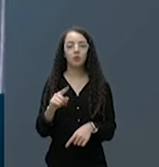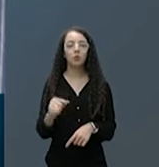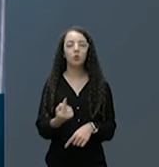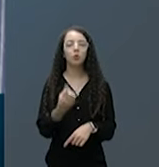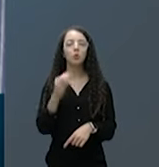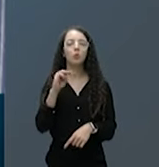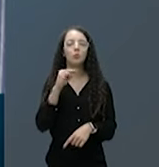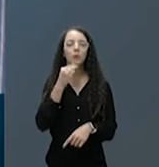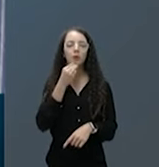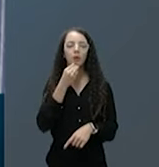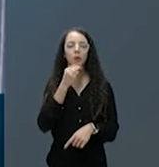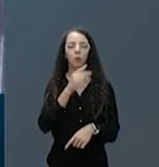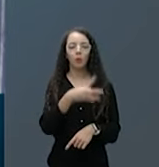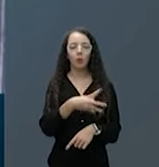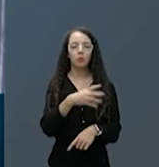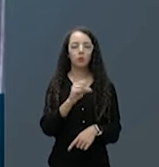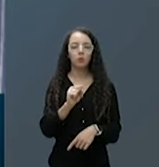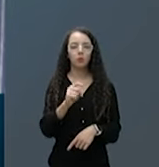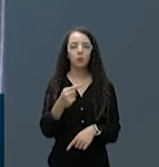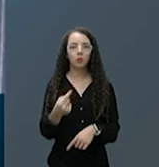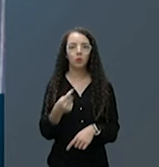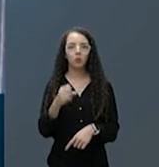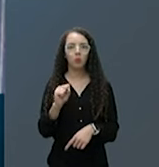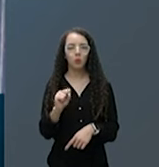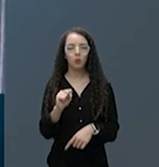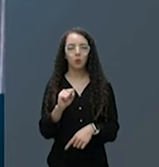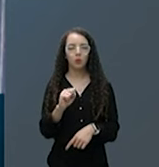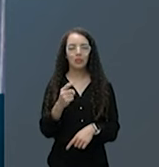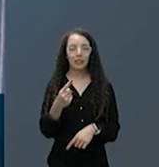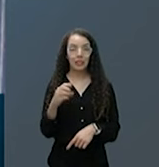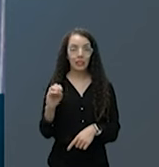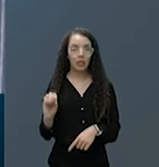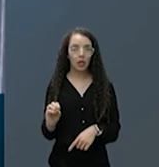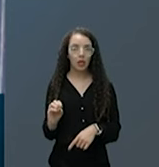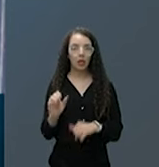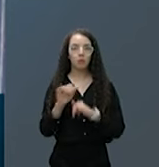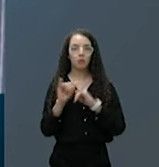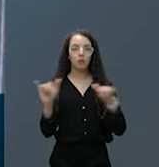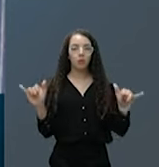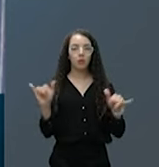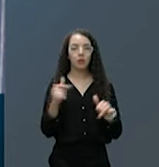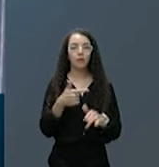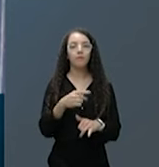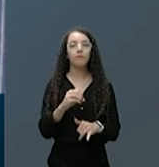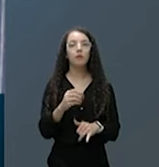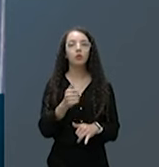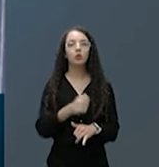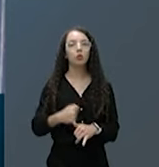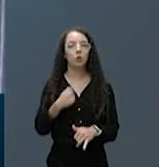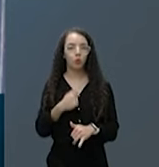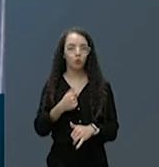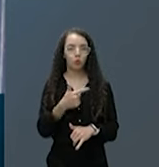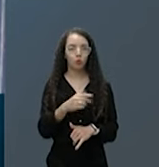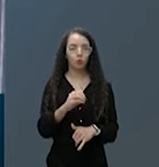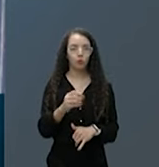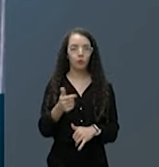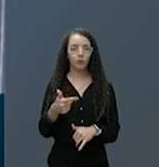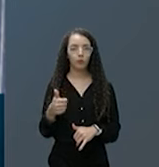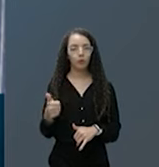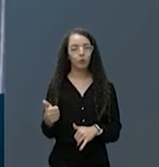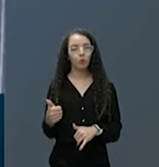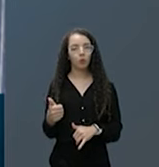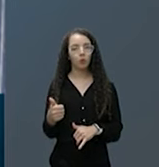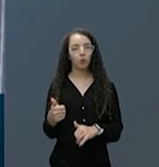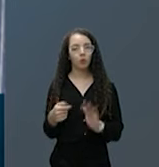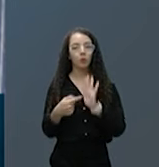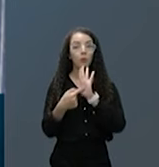1.481.810, publicado em 20 de agosto de 2021, grifo, são